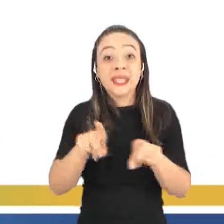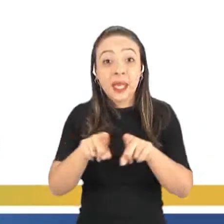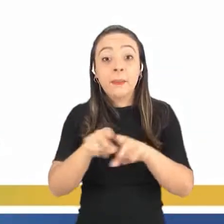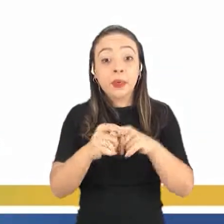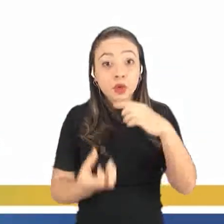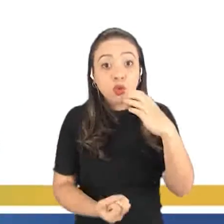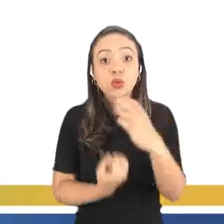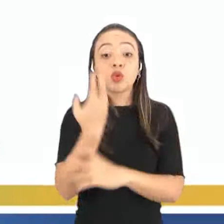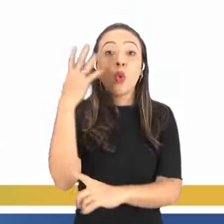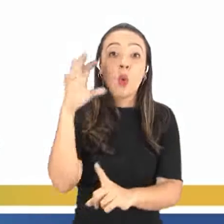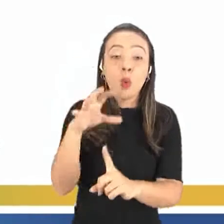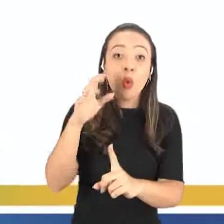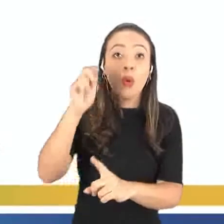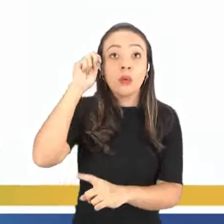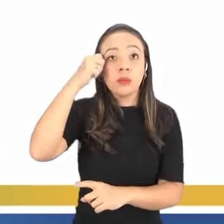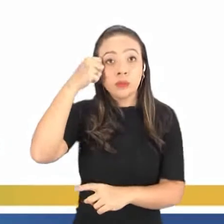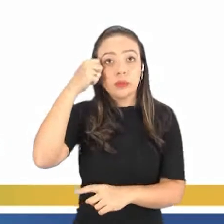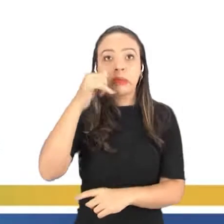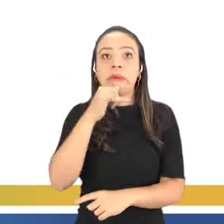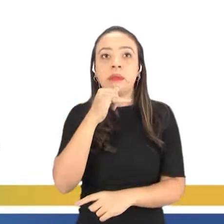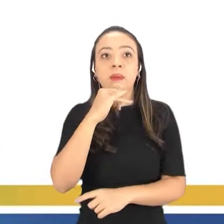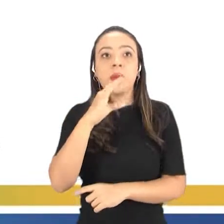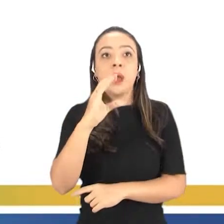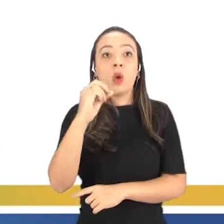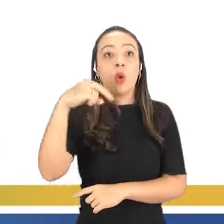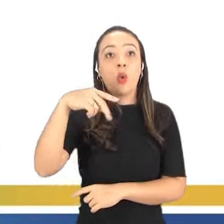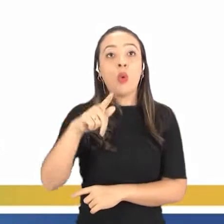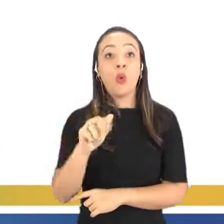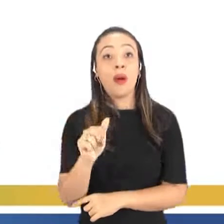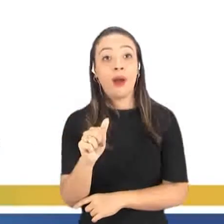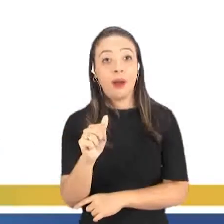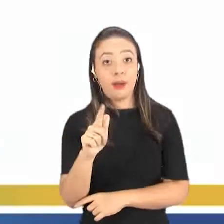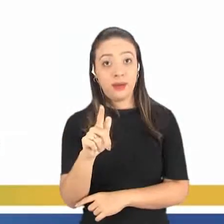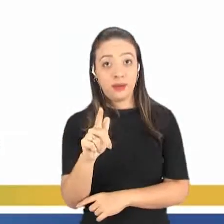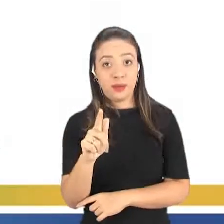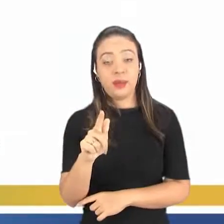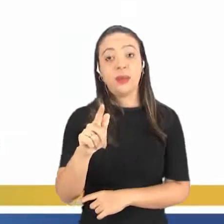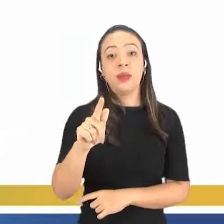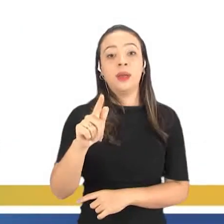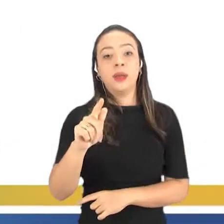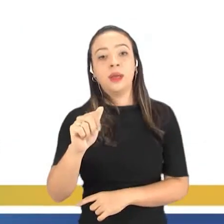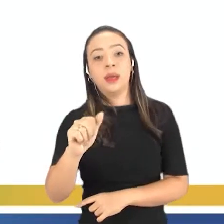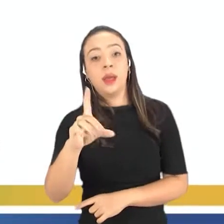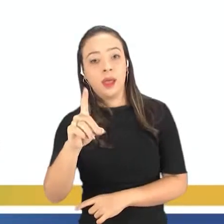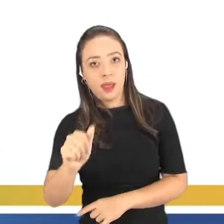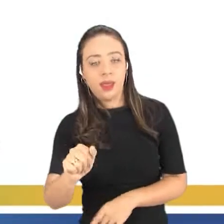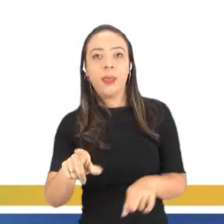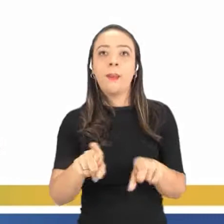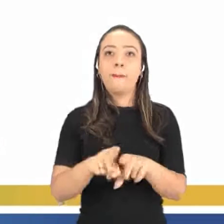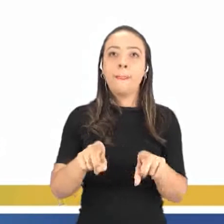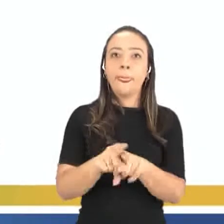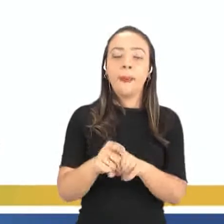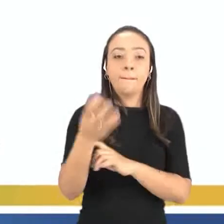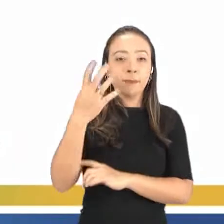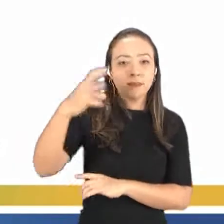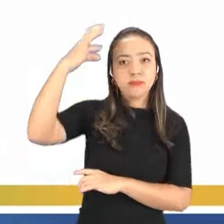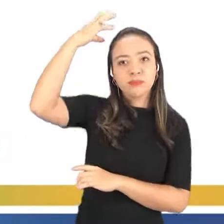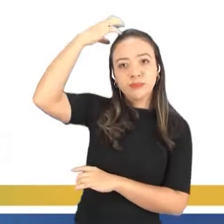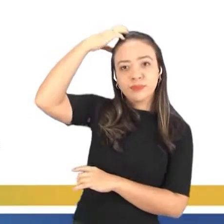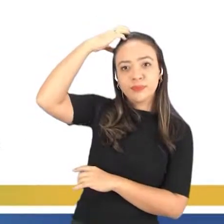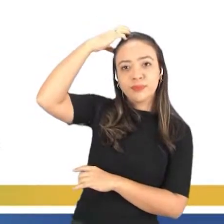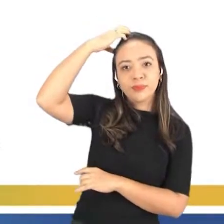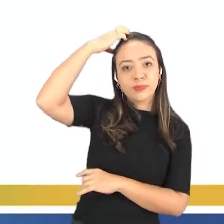africana. É o caso da congada, as festas de coroação dos reis de Congo e